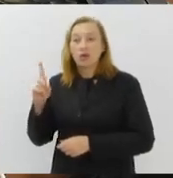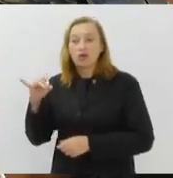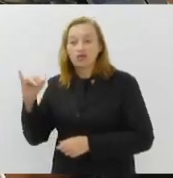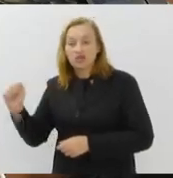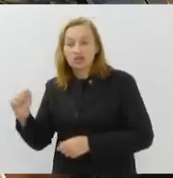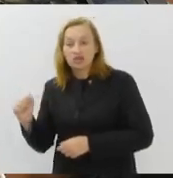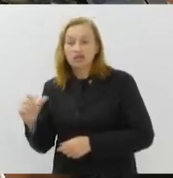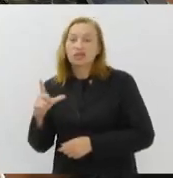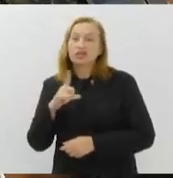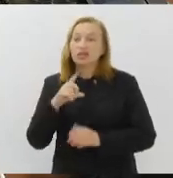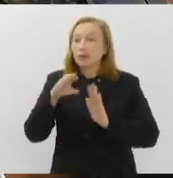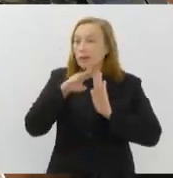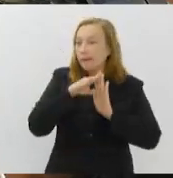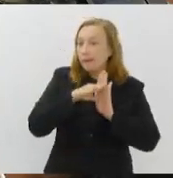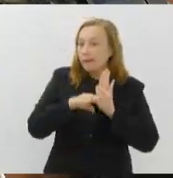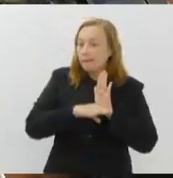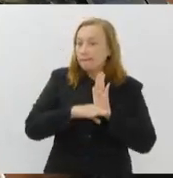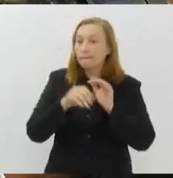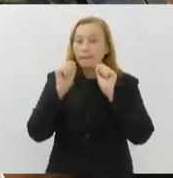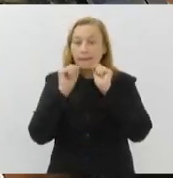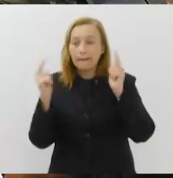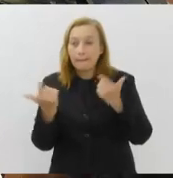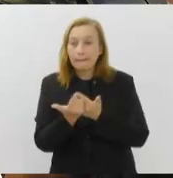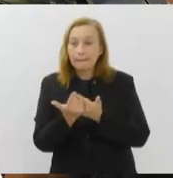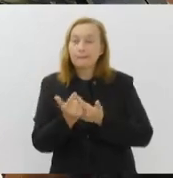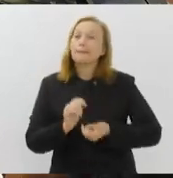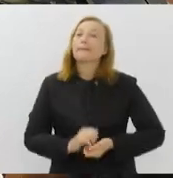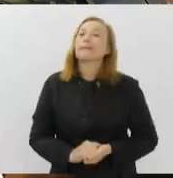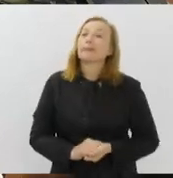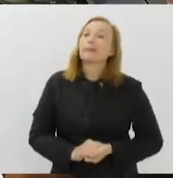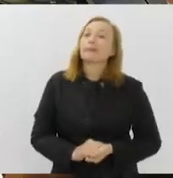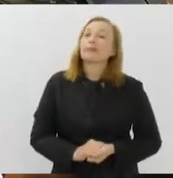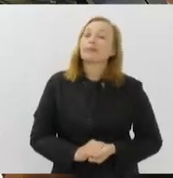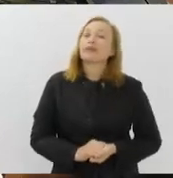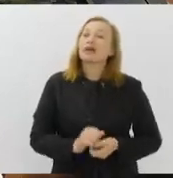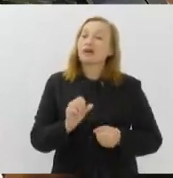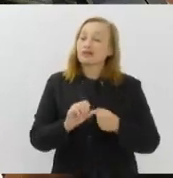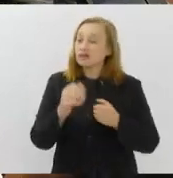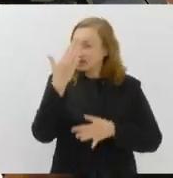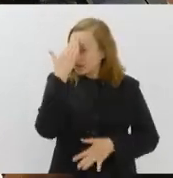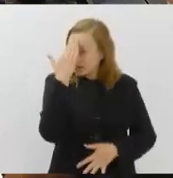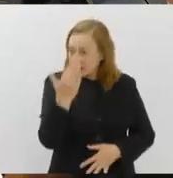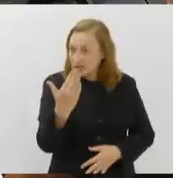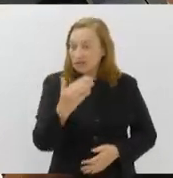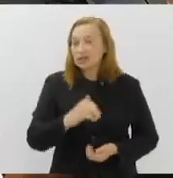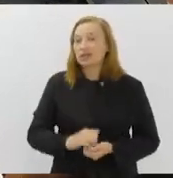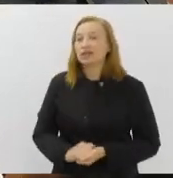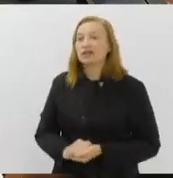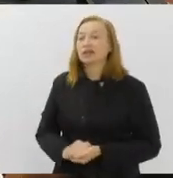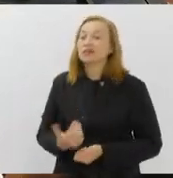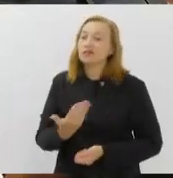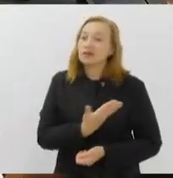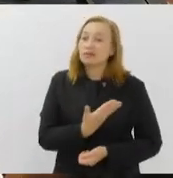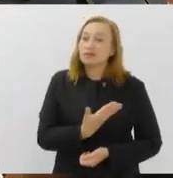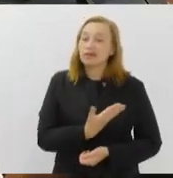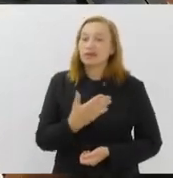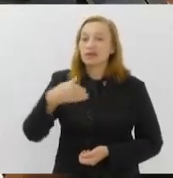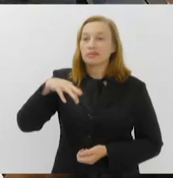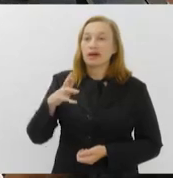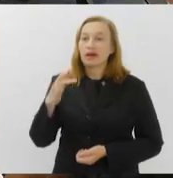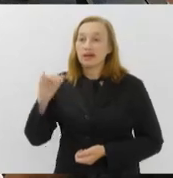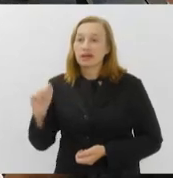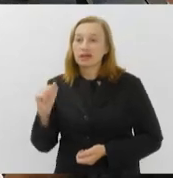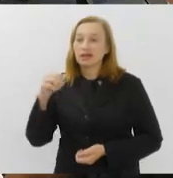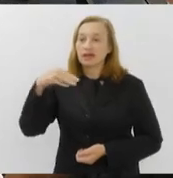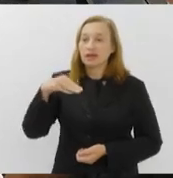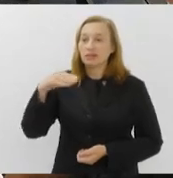ritos na Assembleia Legislativa e Marina fez esse rito. Quero agradecer a minha companheira Marina, do MST,